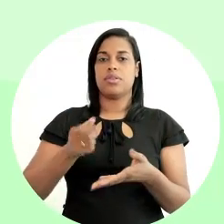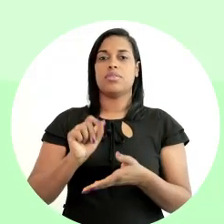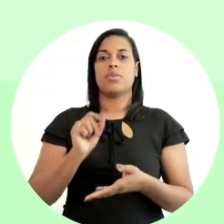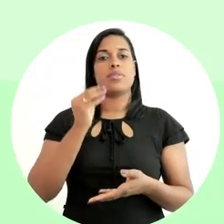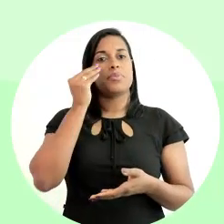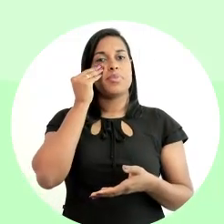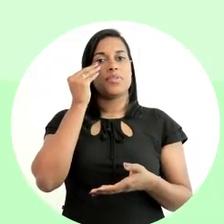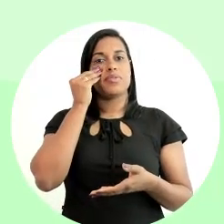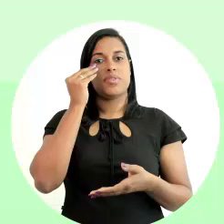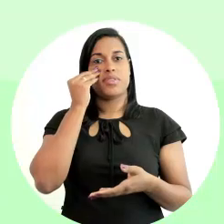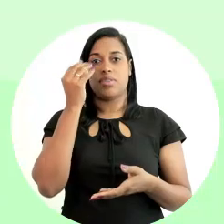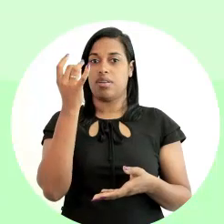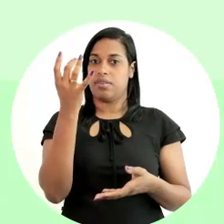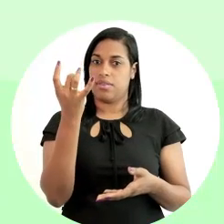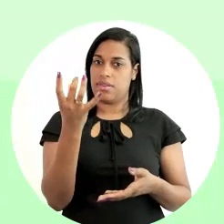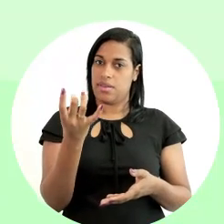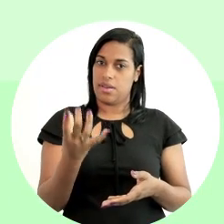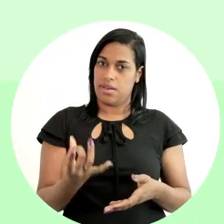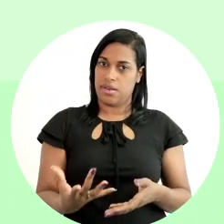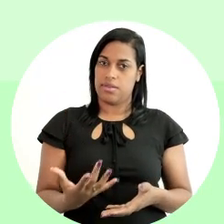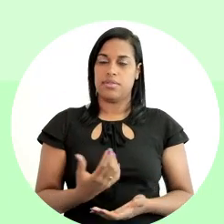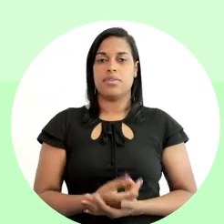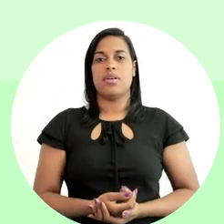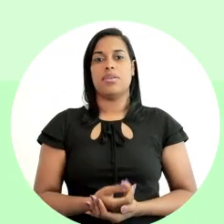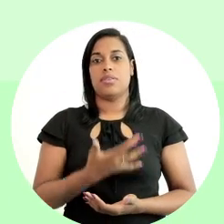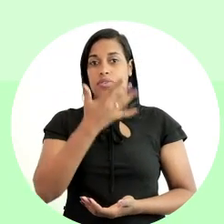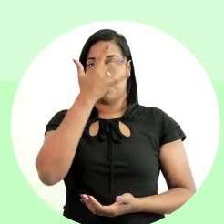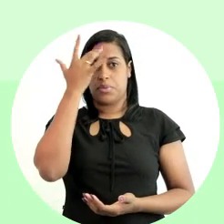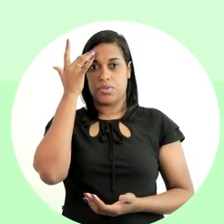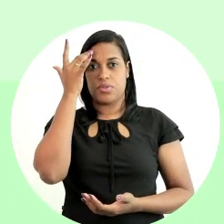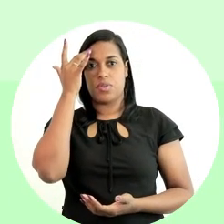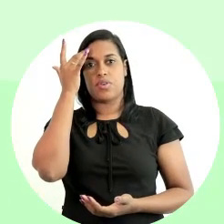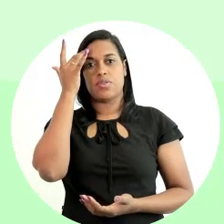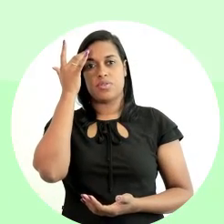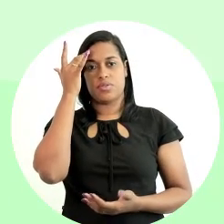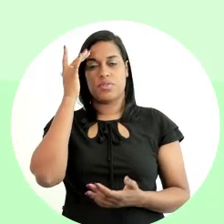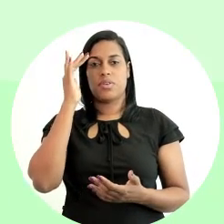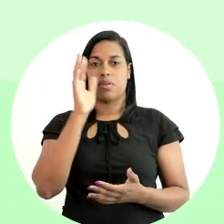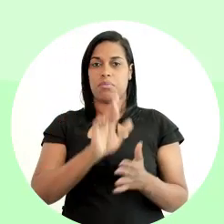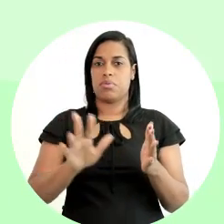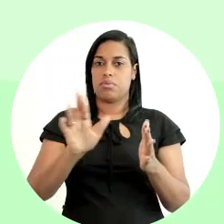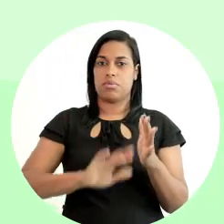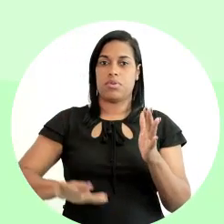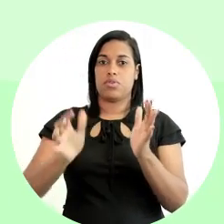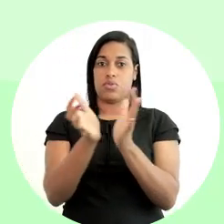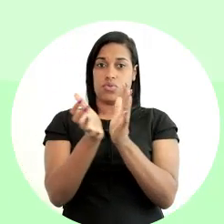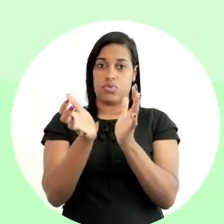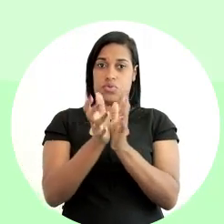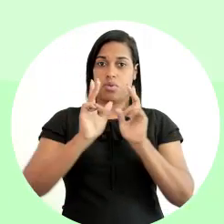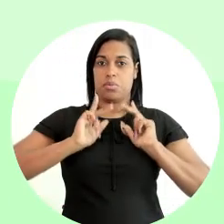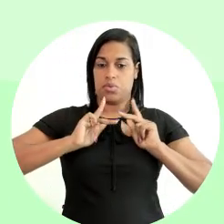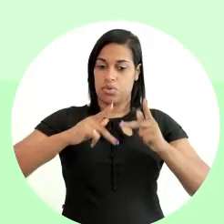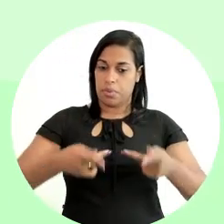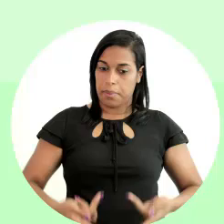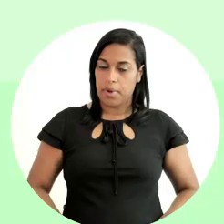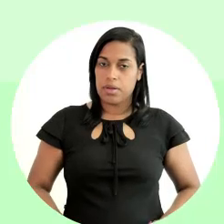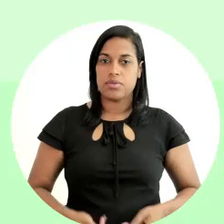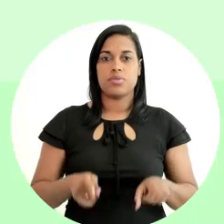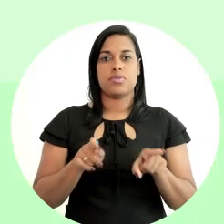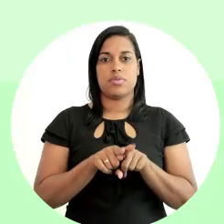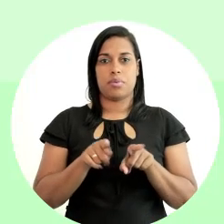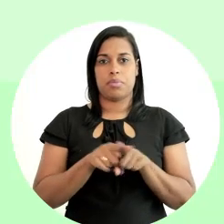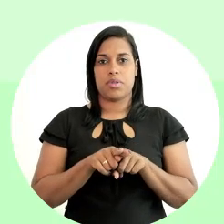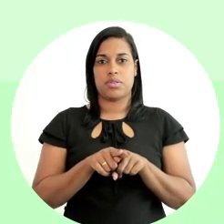às especificidades de cada uma das necessidades das pessoas, dos grupos humanos